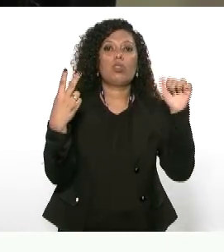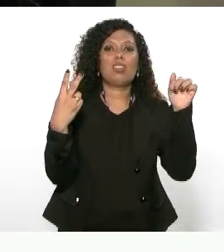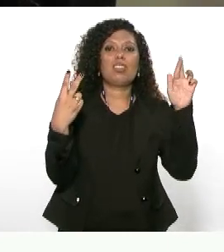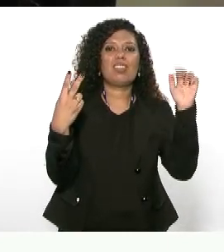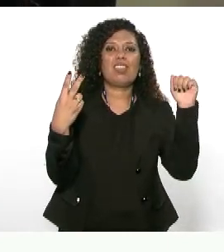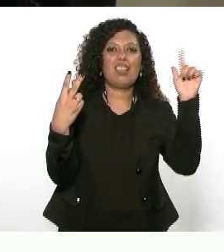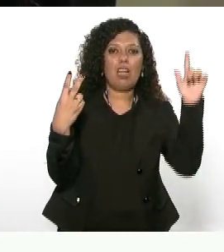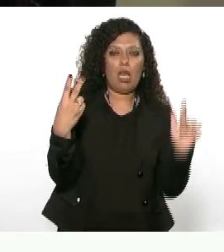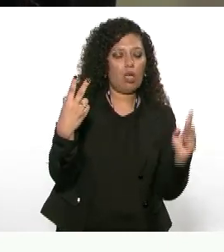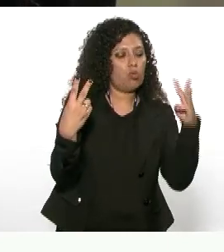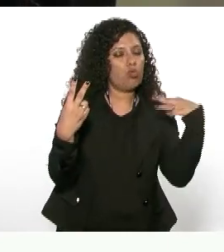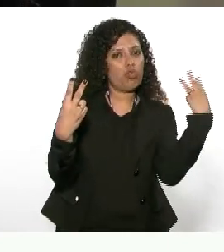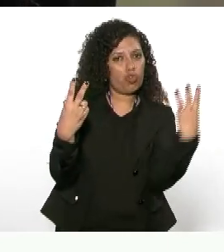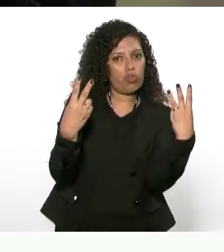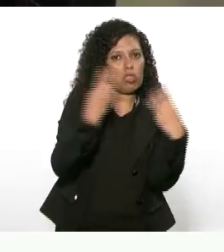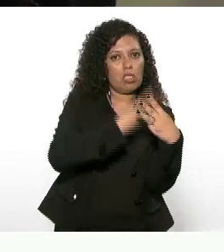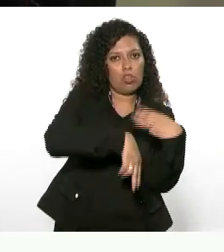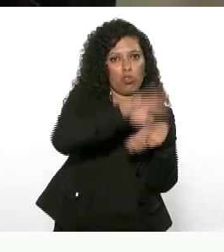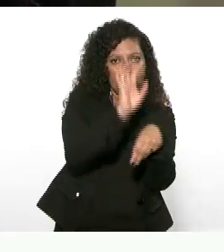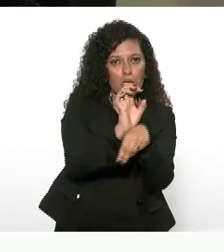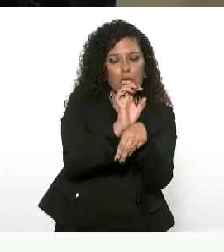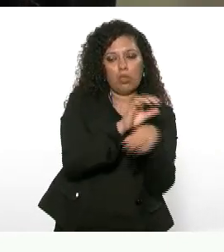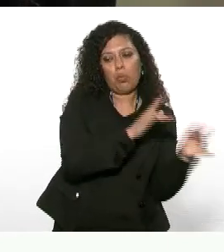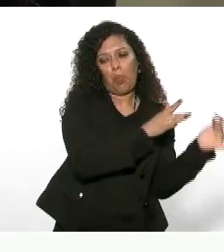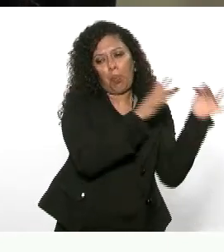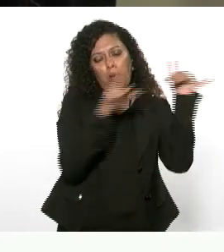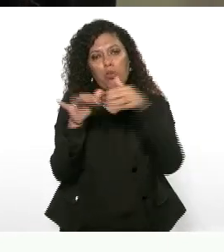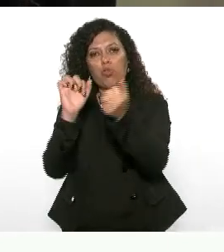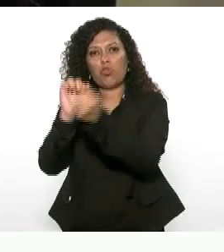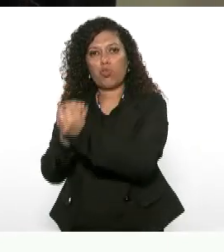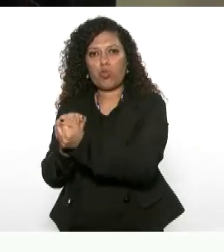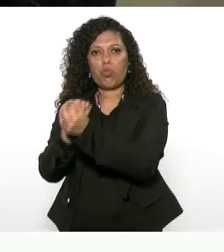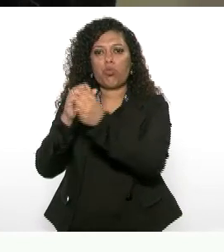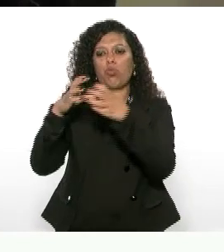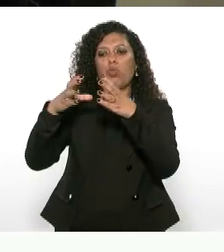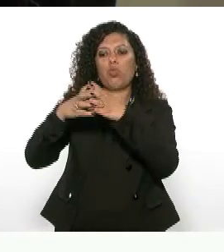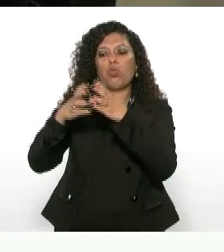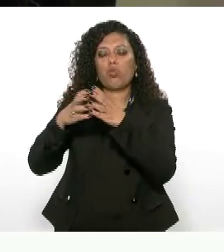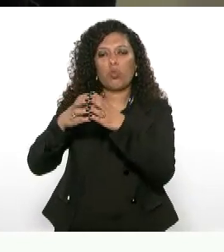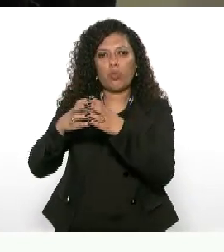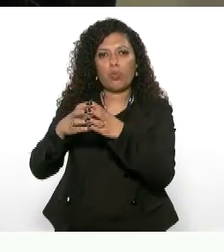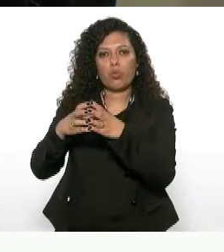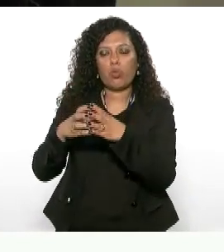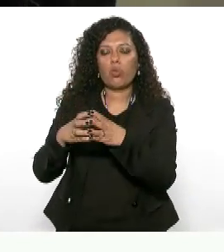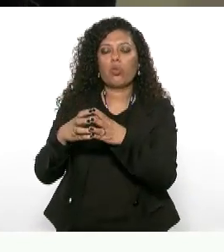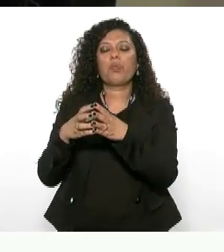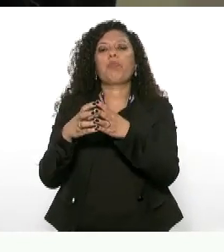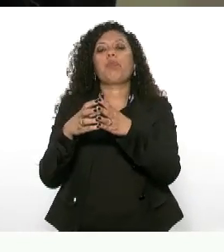uma consultoria à Senasp, enviaram os